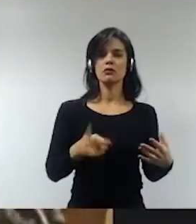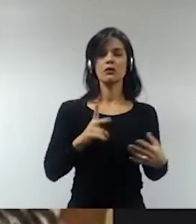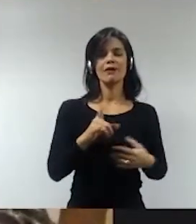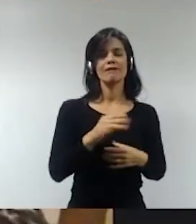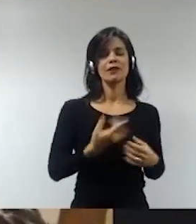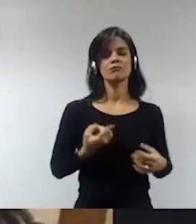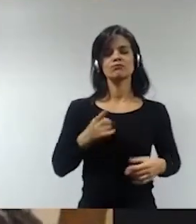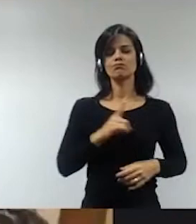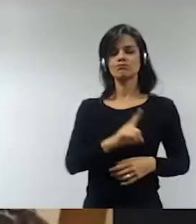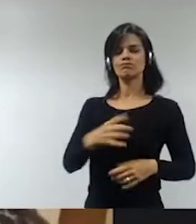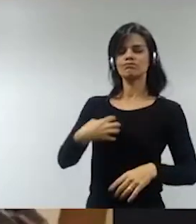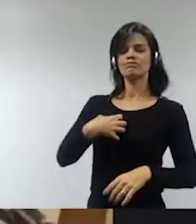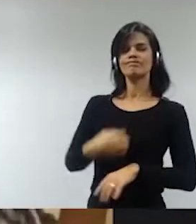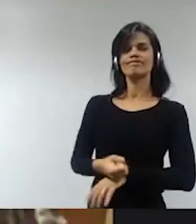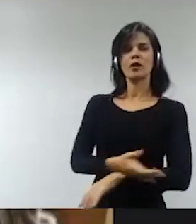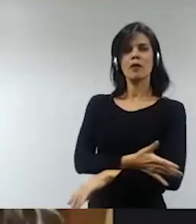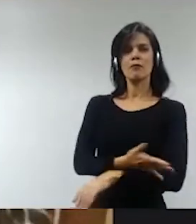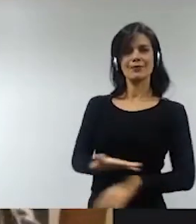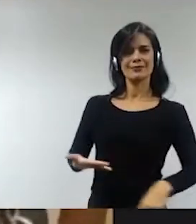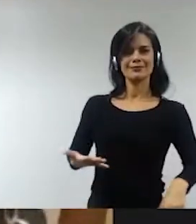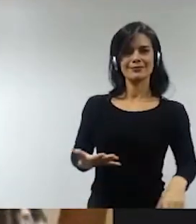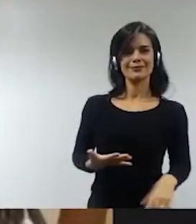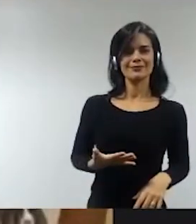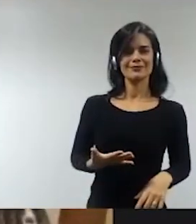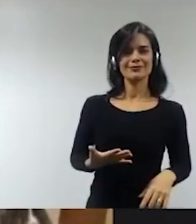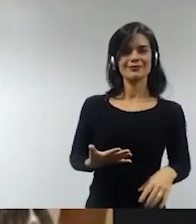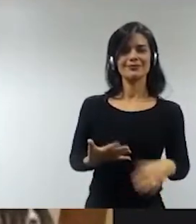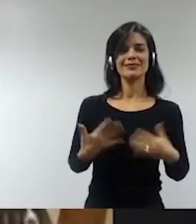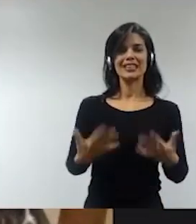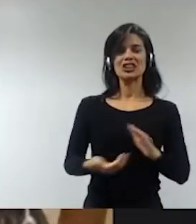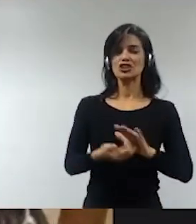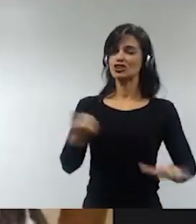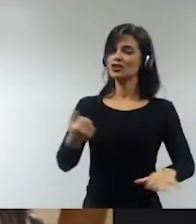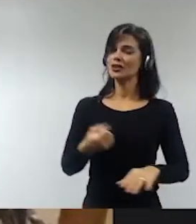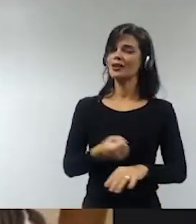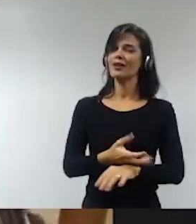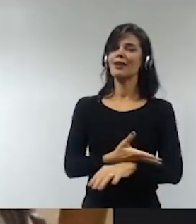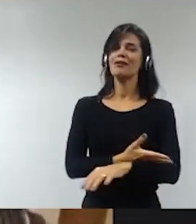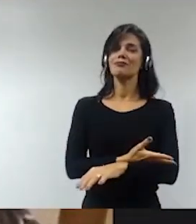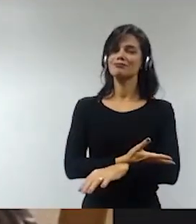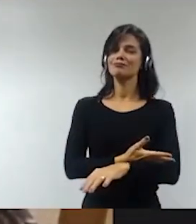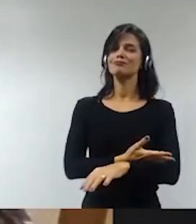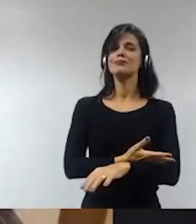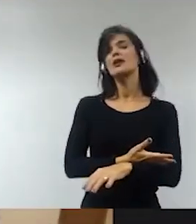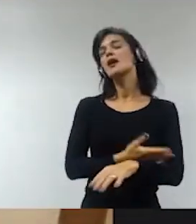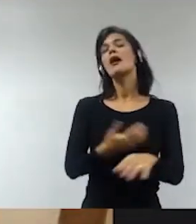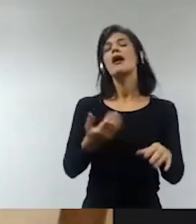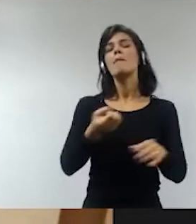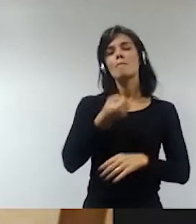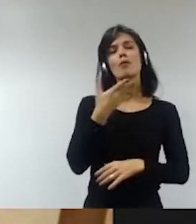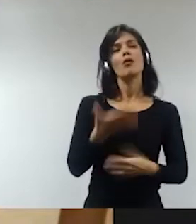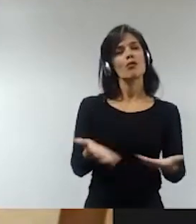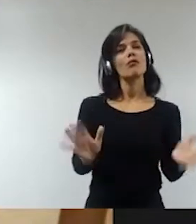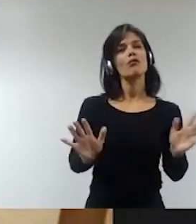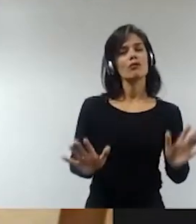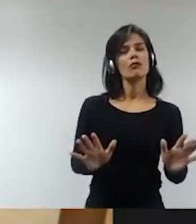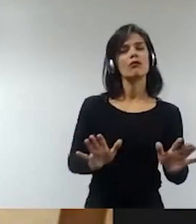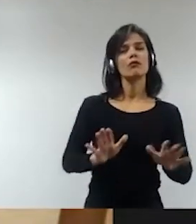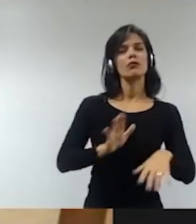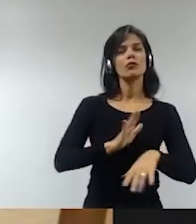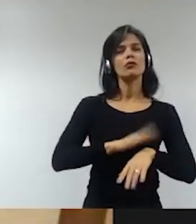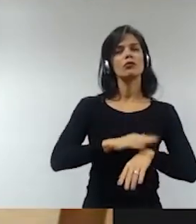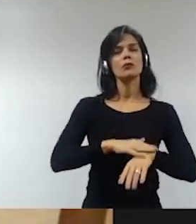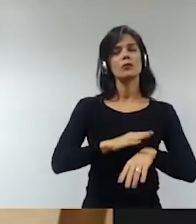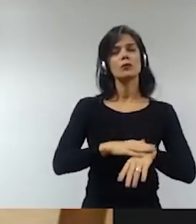totalmente imbuído de emoção. E tirar o emocional, ele é muito bom no momento que você